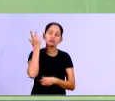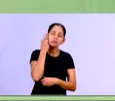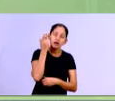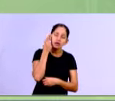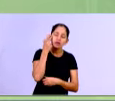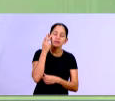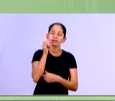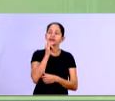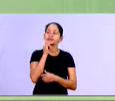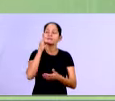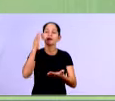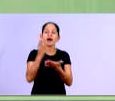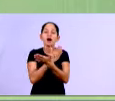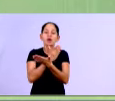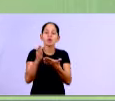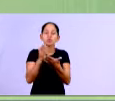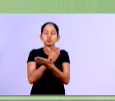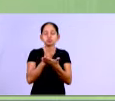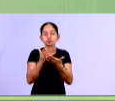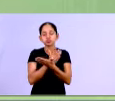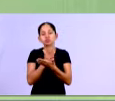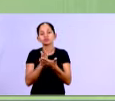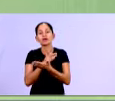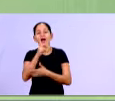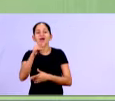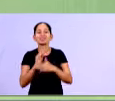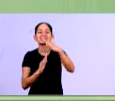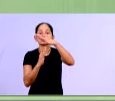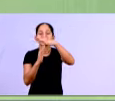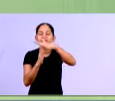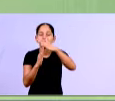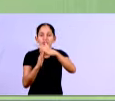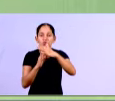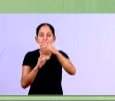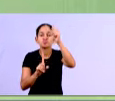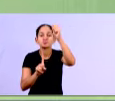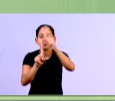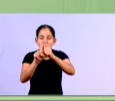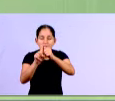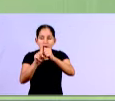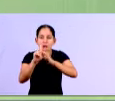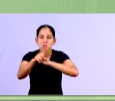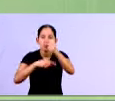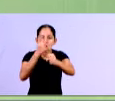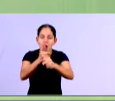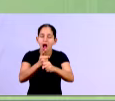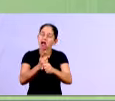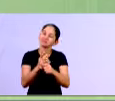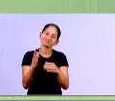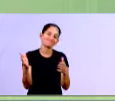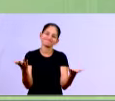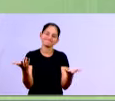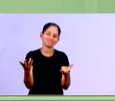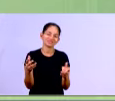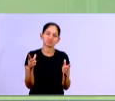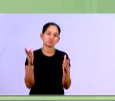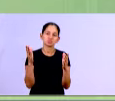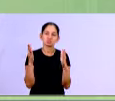com as situações em que o tempo de aplicação não será inteiro, ou seja, não é um ano exato, não é um mês